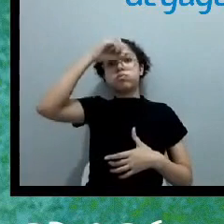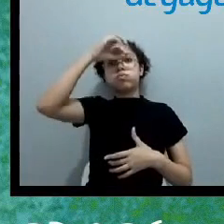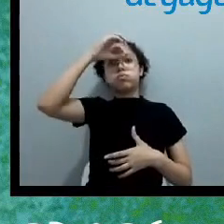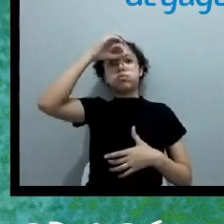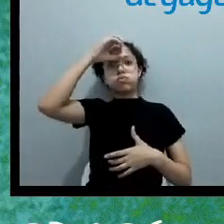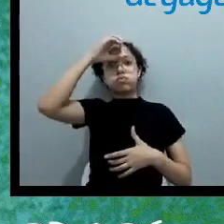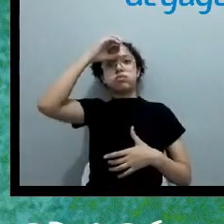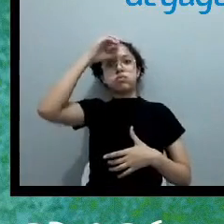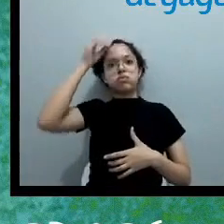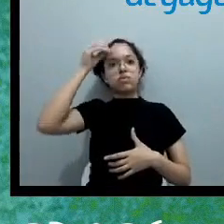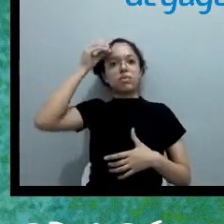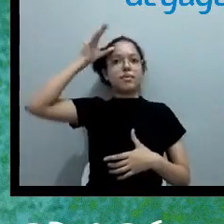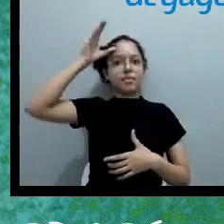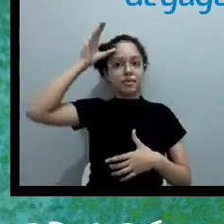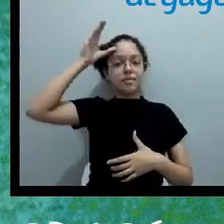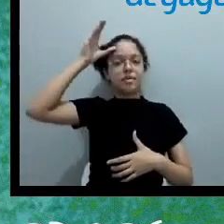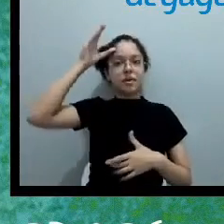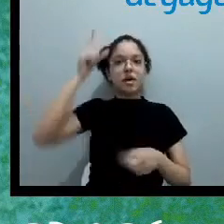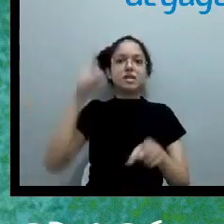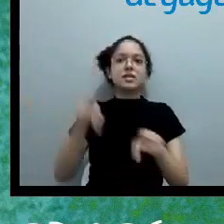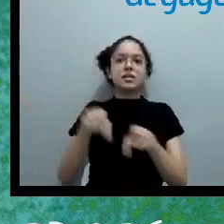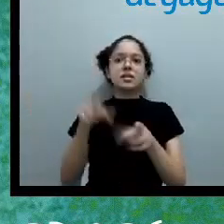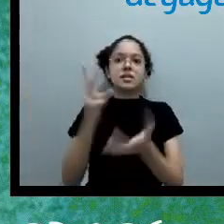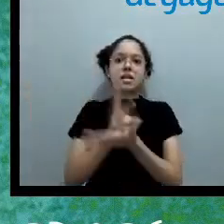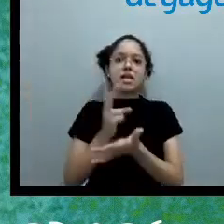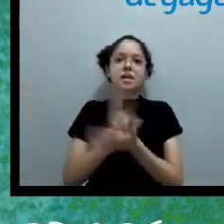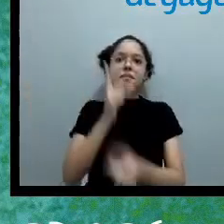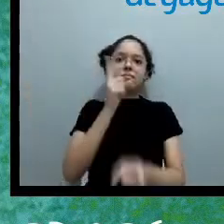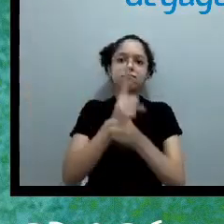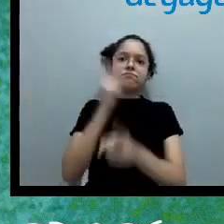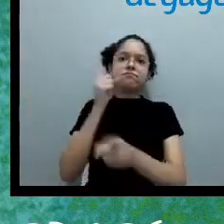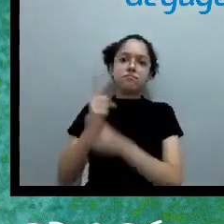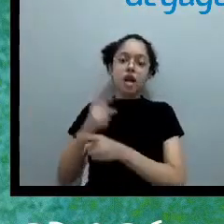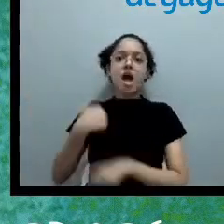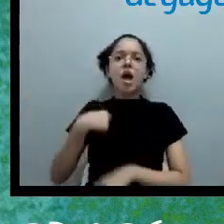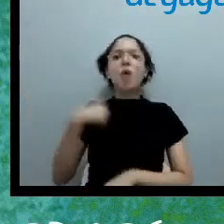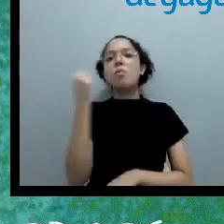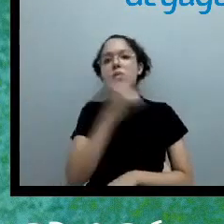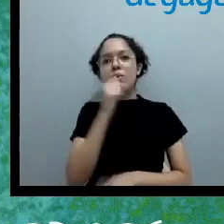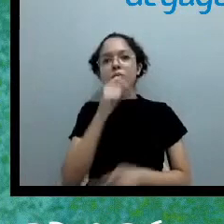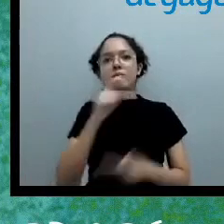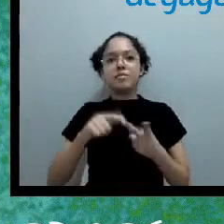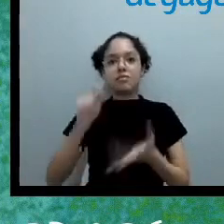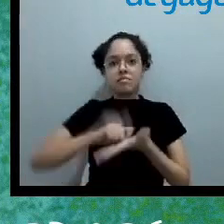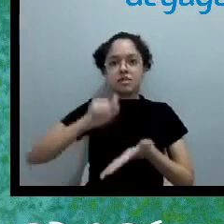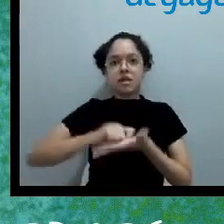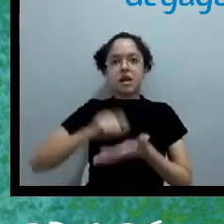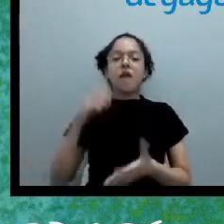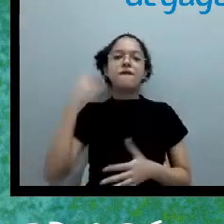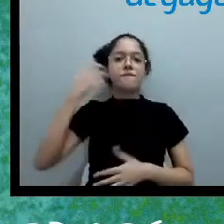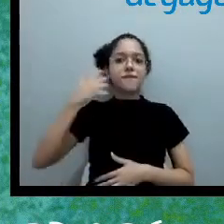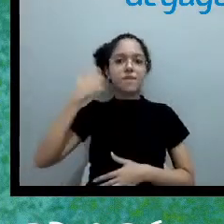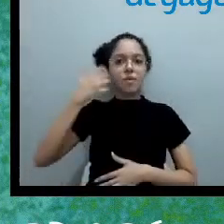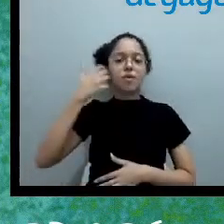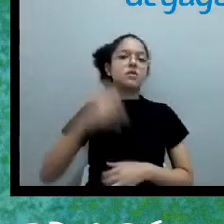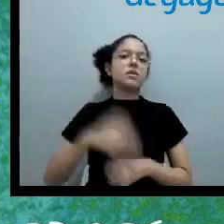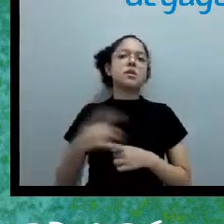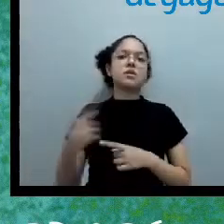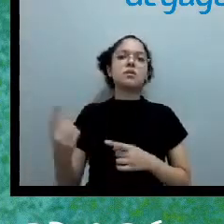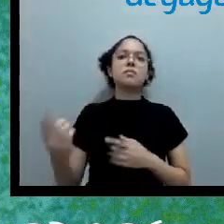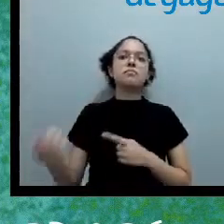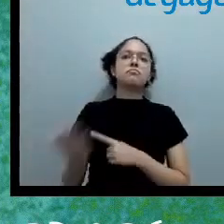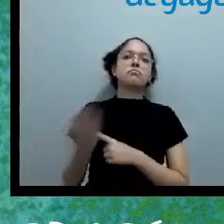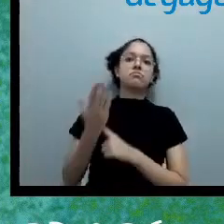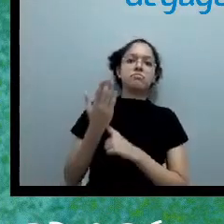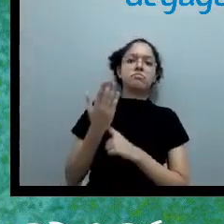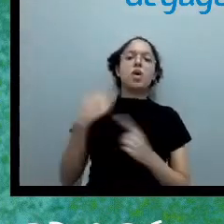encontros. E aí, como eu canto e como eu escrevo músicas também, esse viés me aproxima muito de várias pessoas,